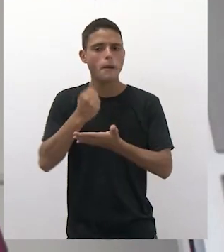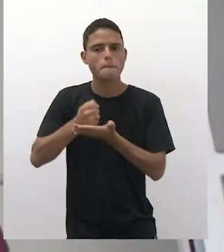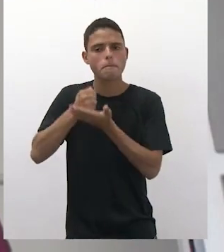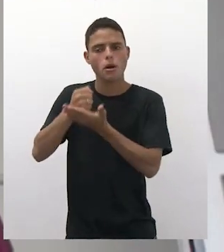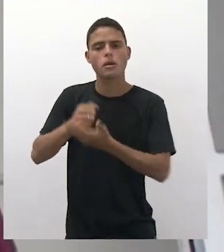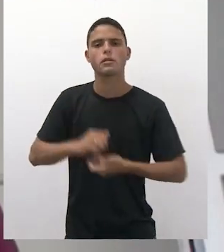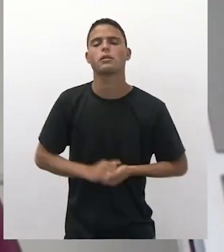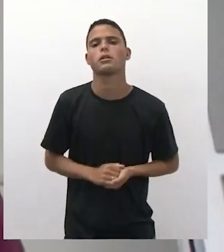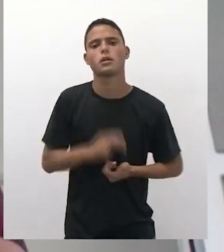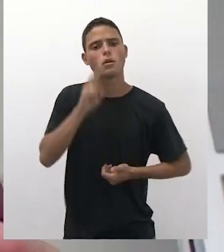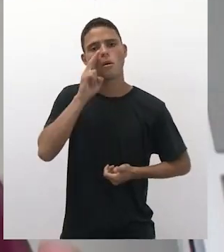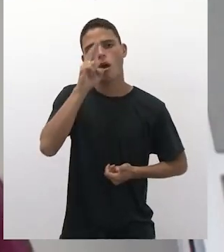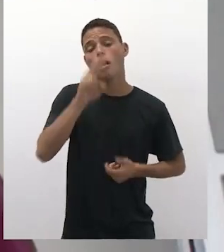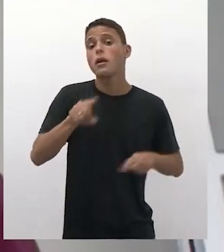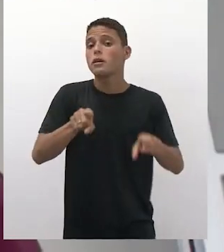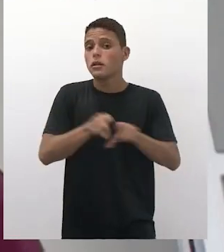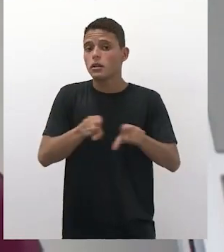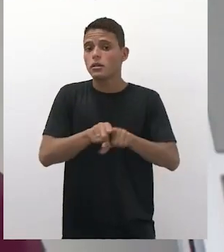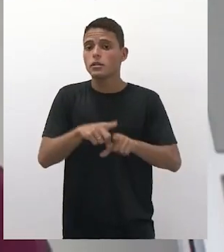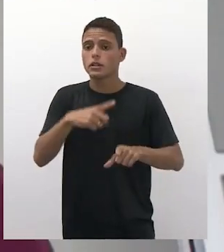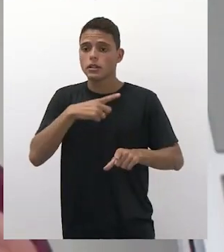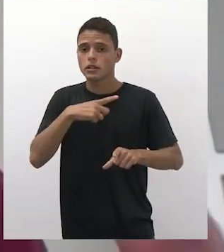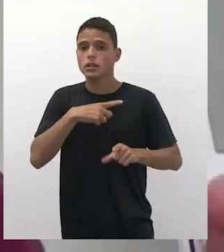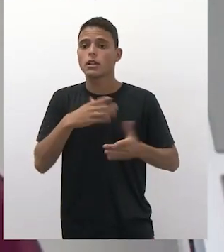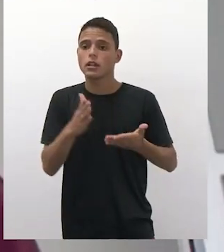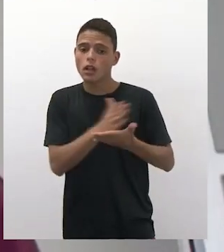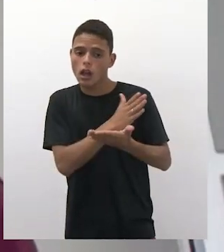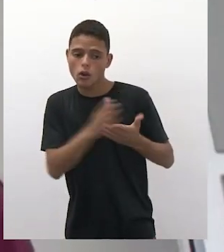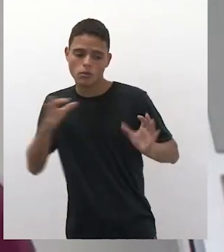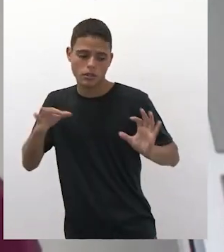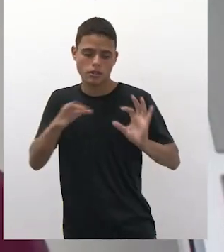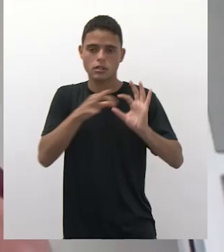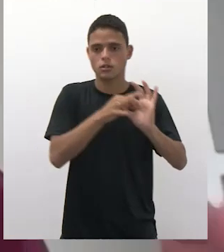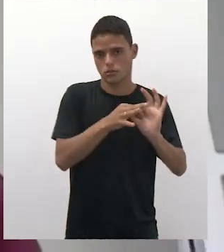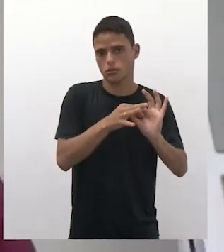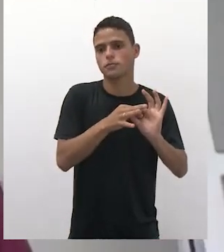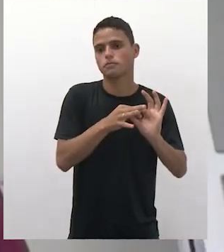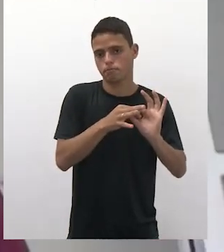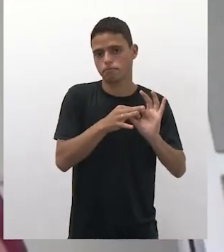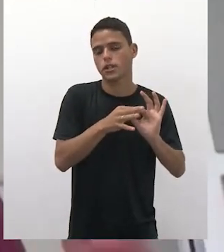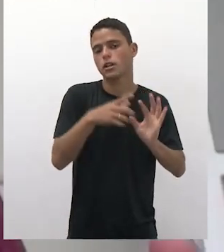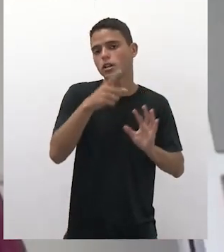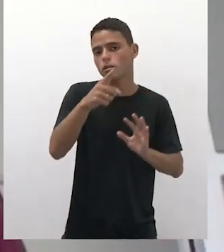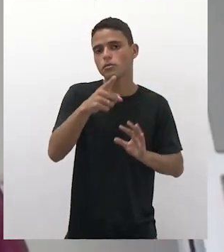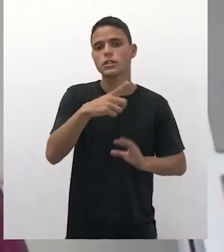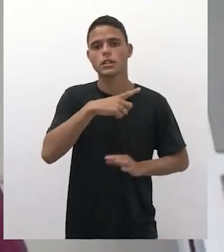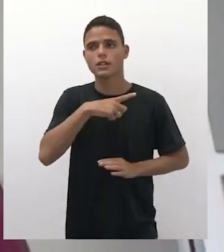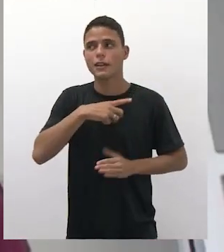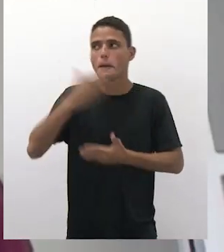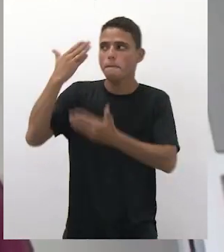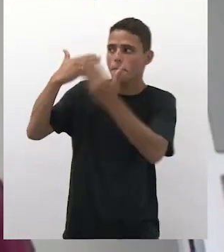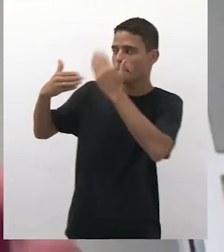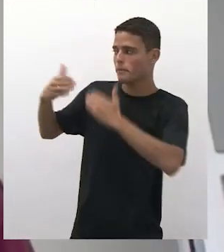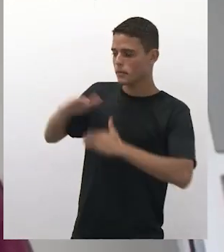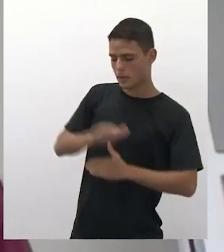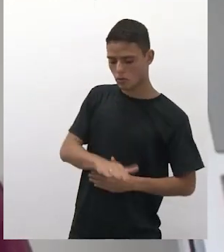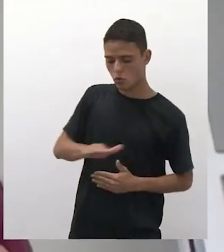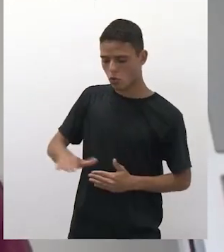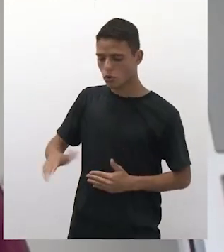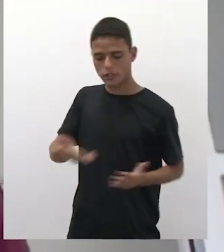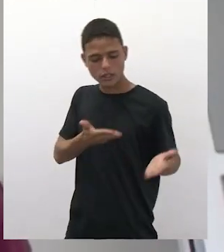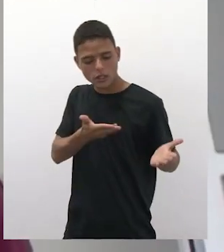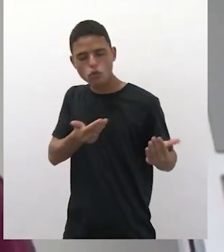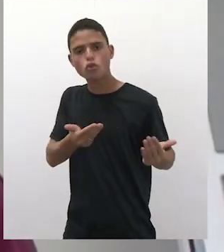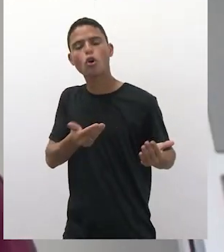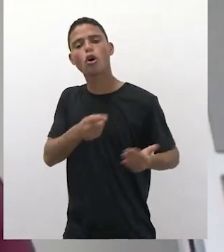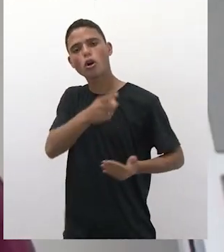E até você relaciona com seus objetos que teve na infância. Então, você poderia contar um pouco